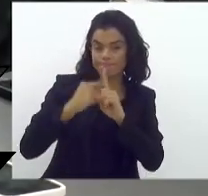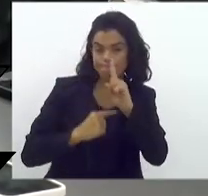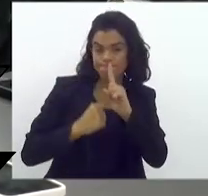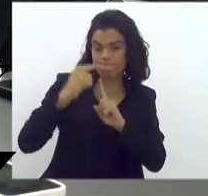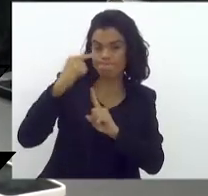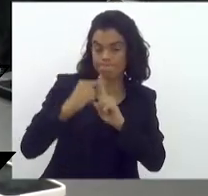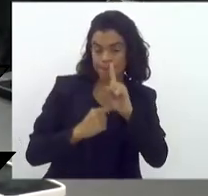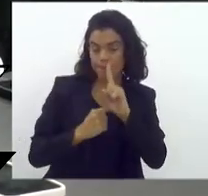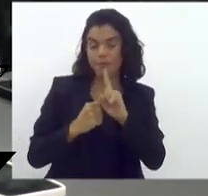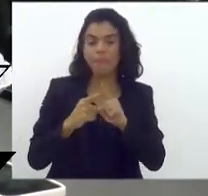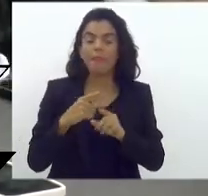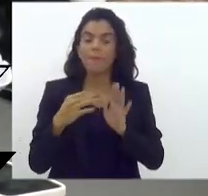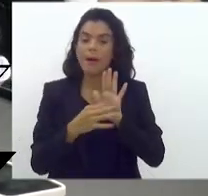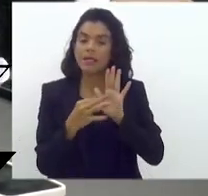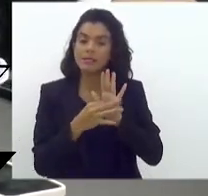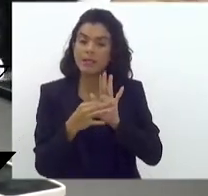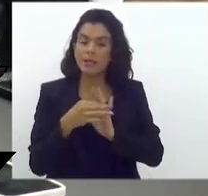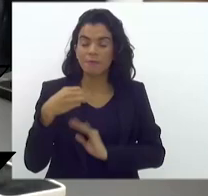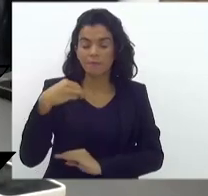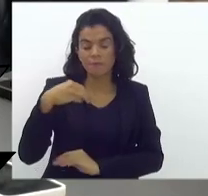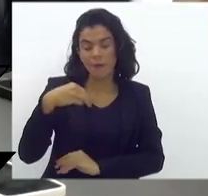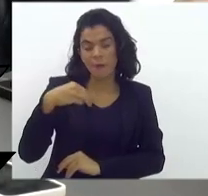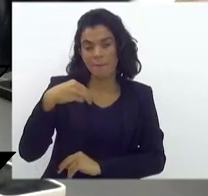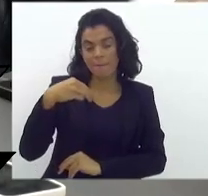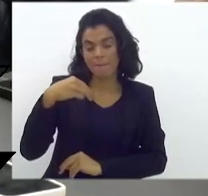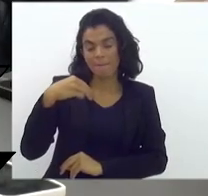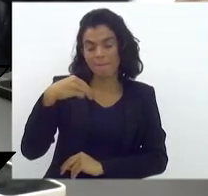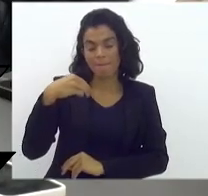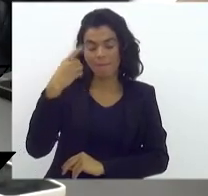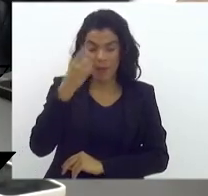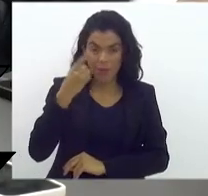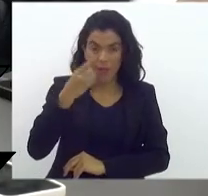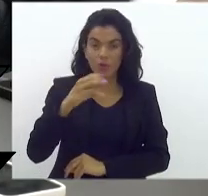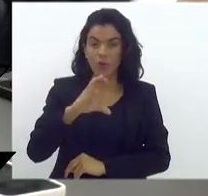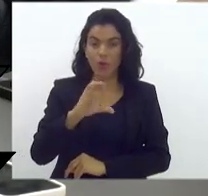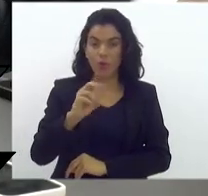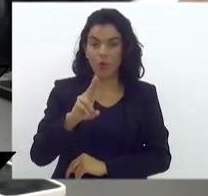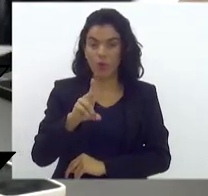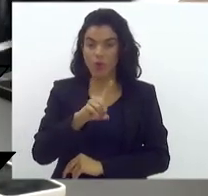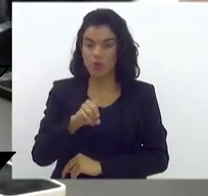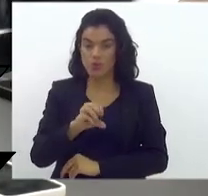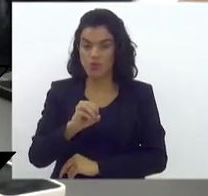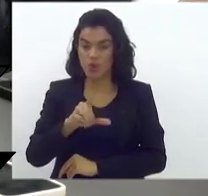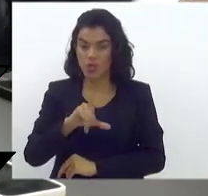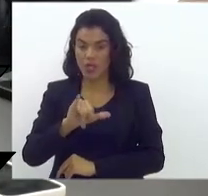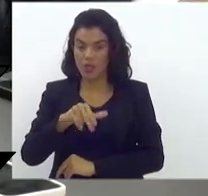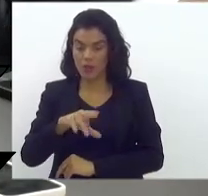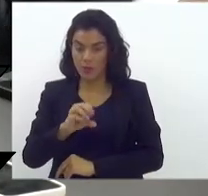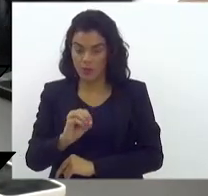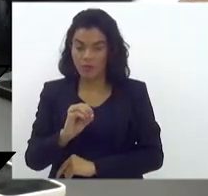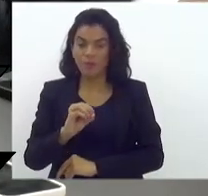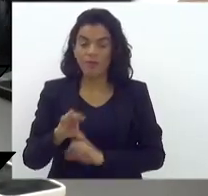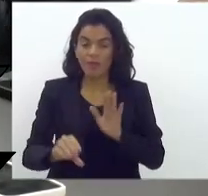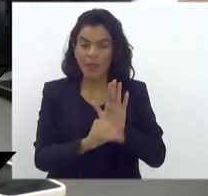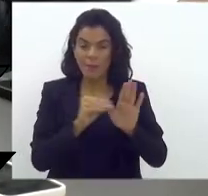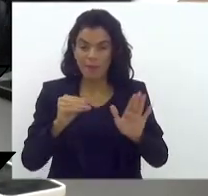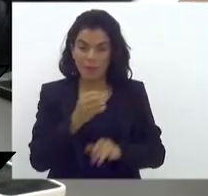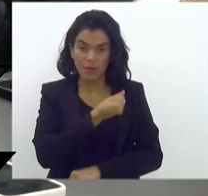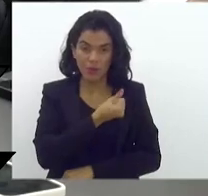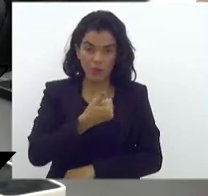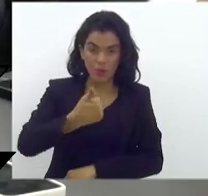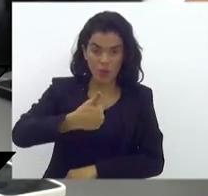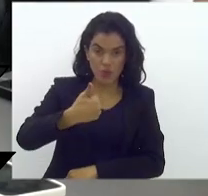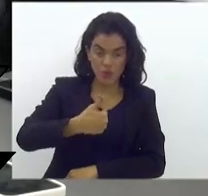providências. Parecer do deputado Vinícius Cozzolino é pela constitucionalidade com emenda. a emenda número 1,